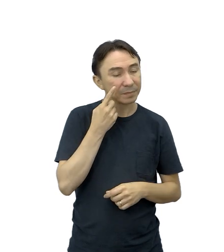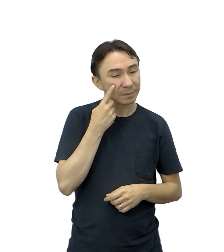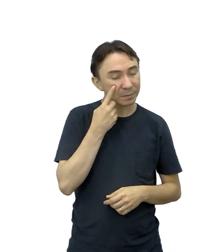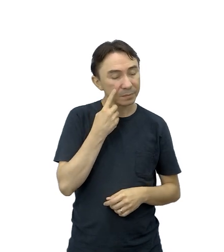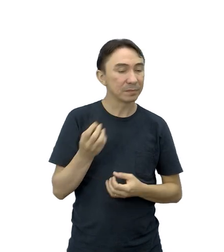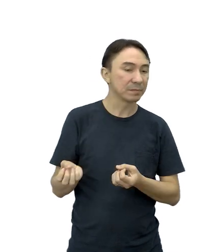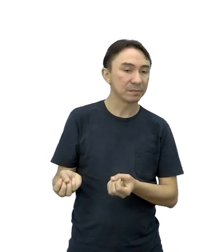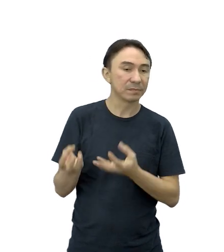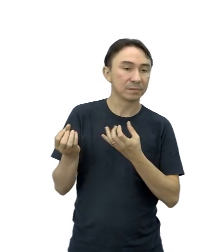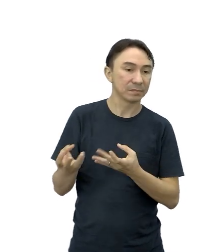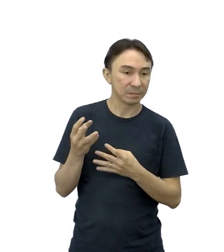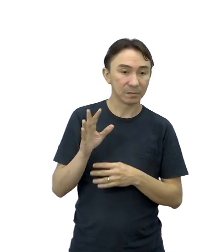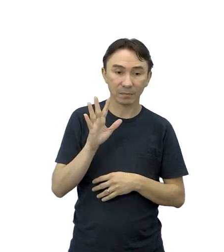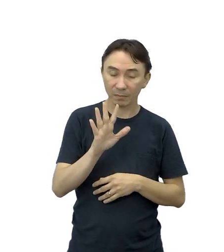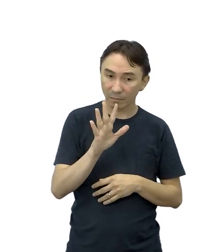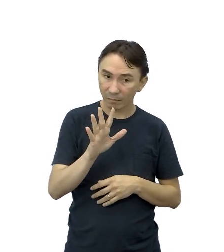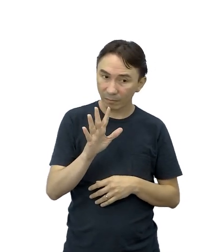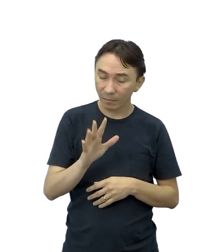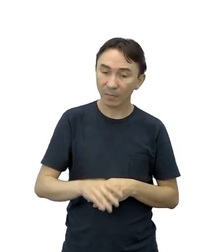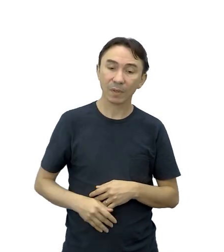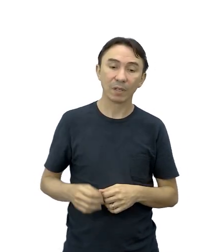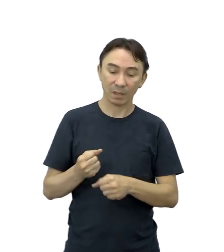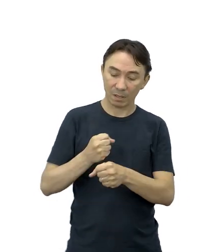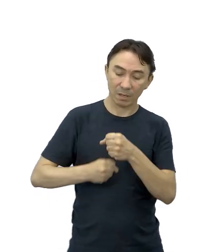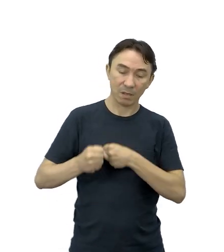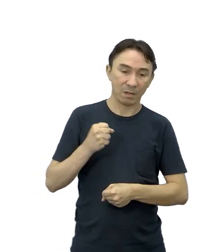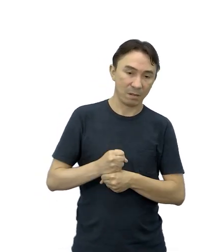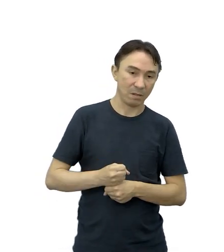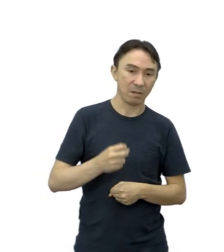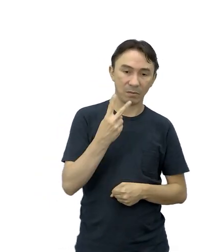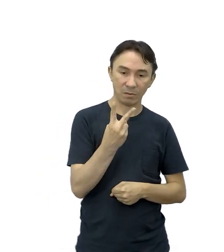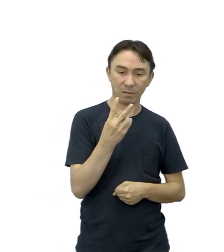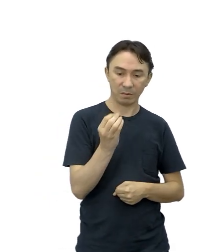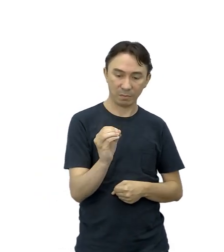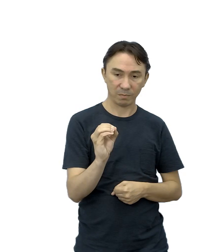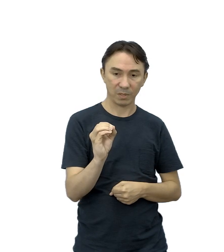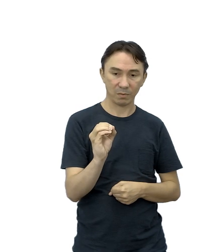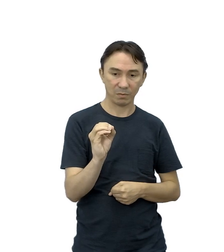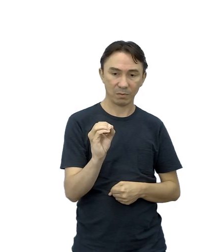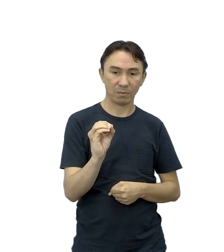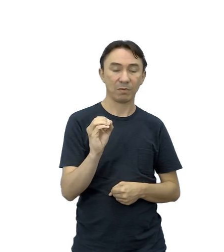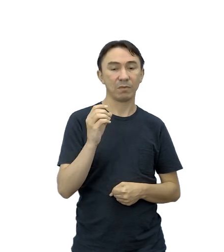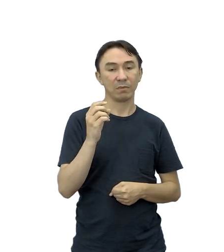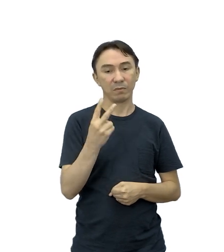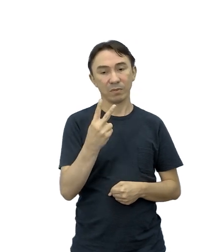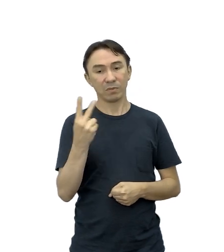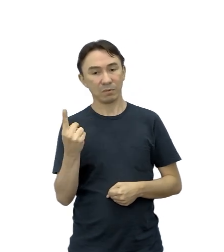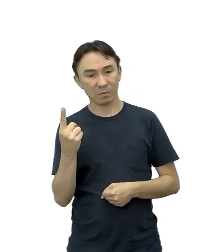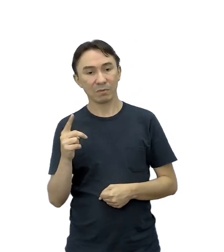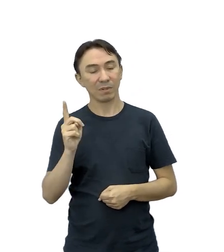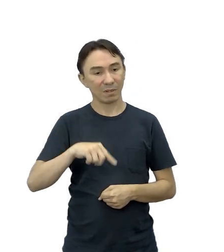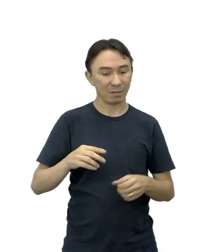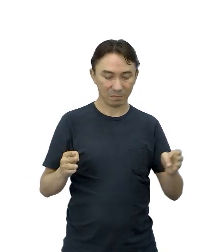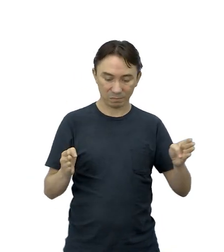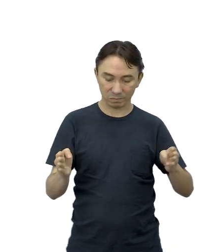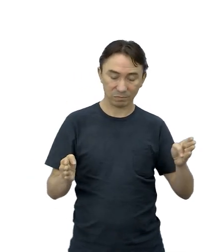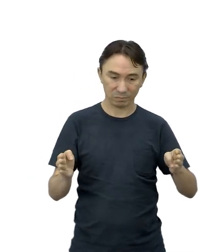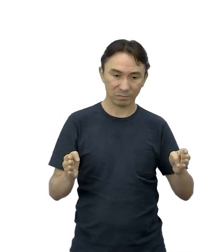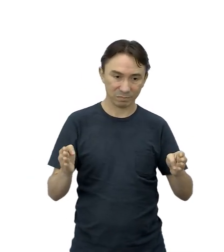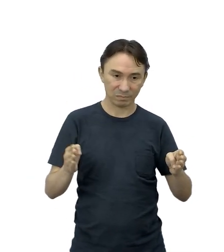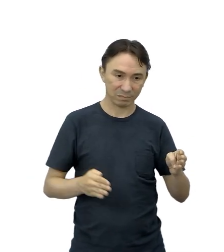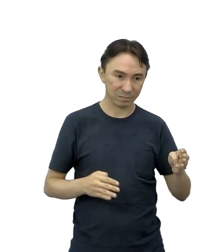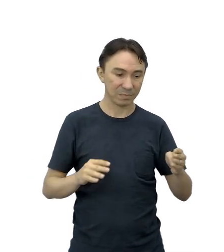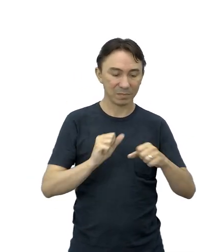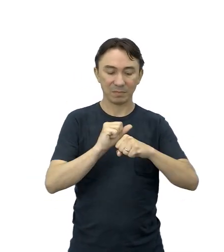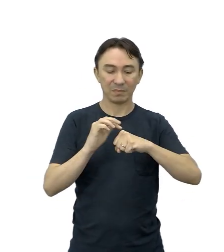dados. Sempre lembrando, 2021, momento da pandemia, os estudantes aqui nós temos como foi a participação dos